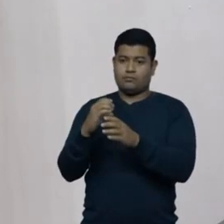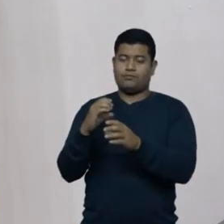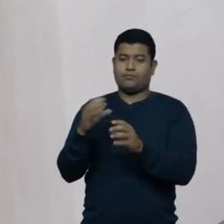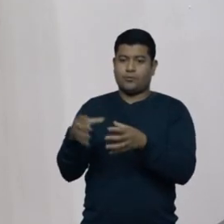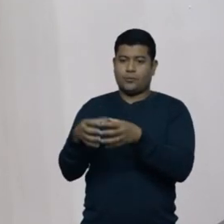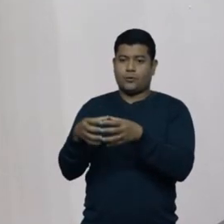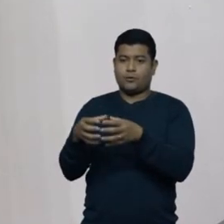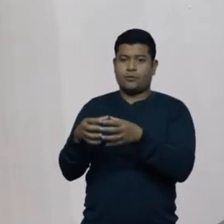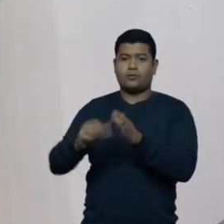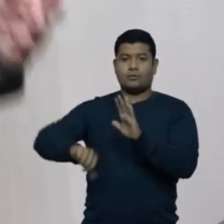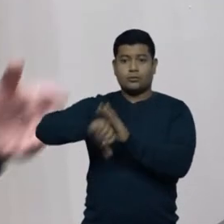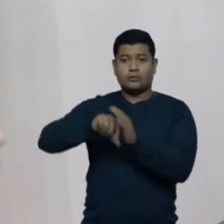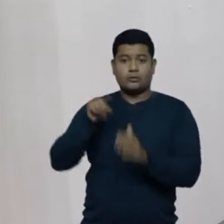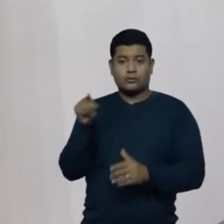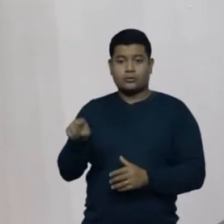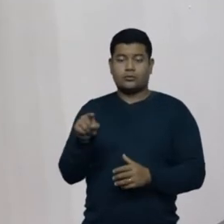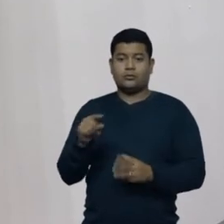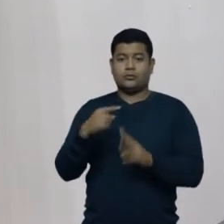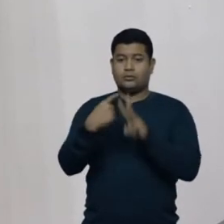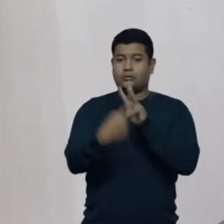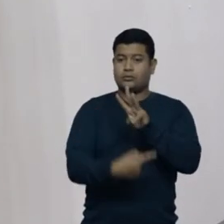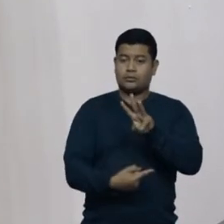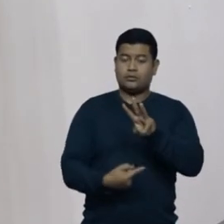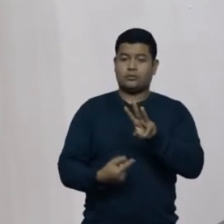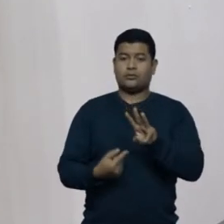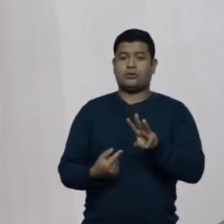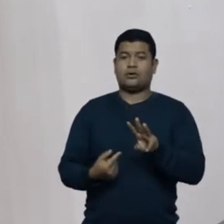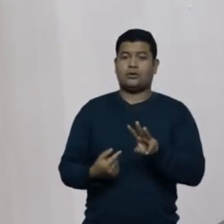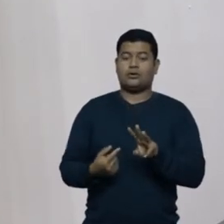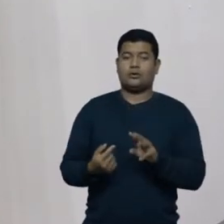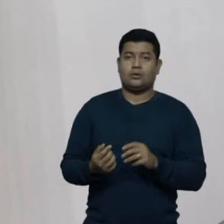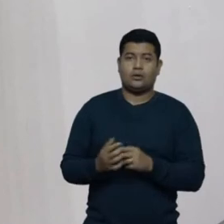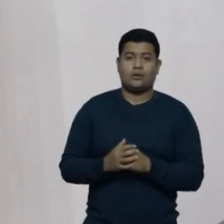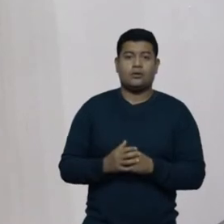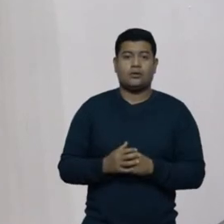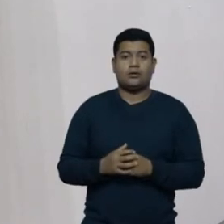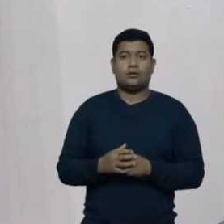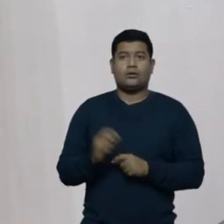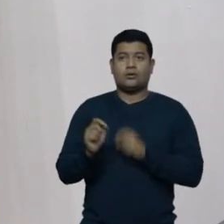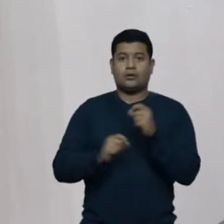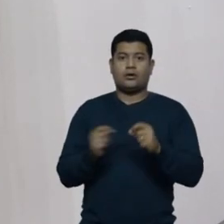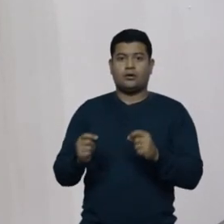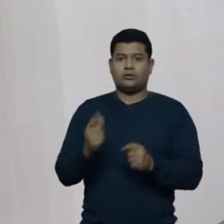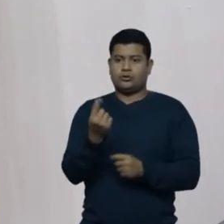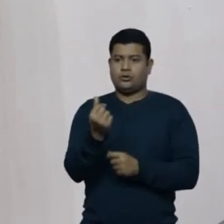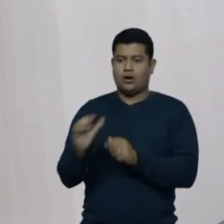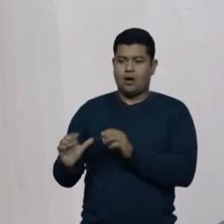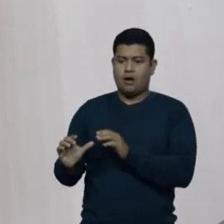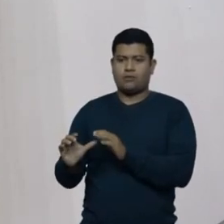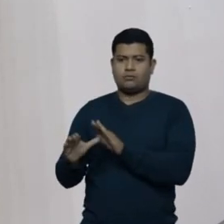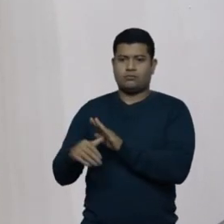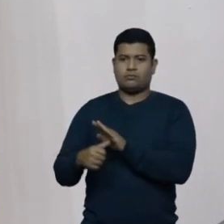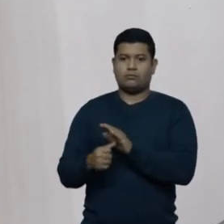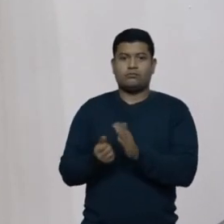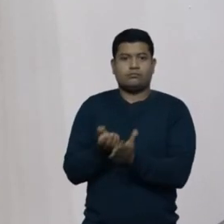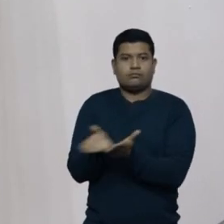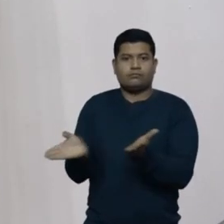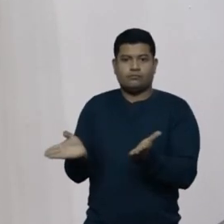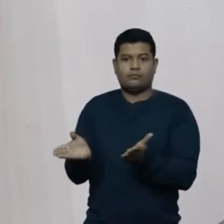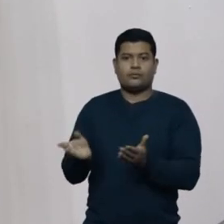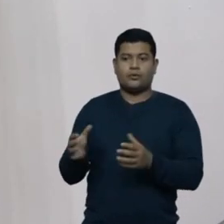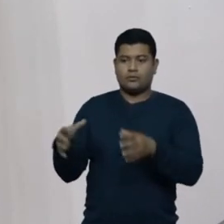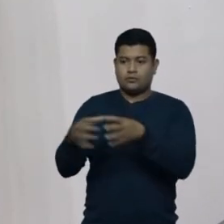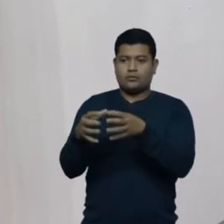o advogado dos dois lá, teriam desviado o dinheiro da facção